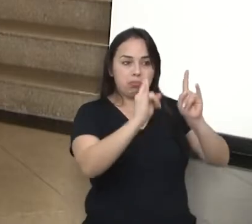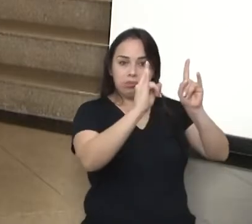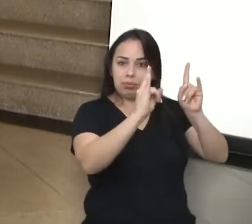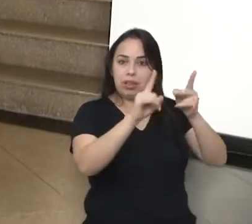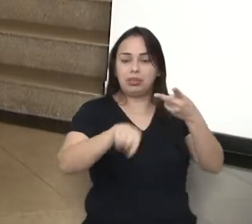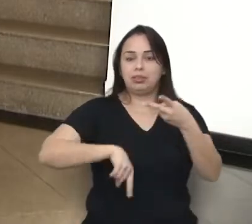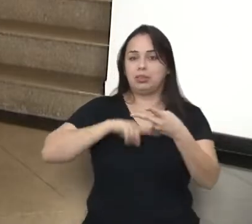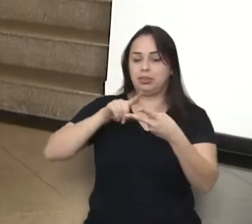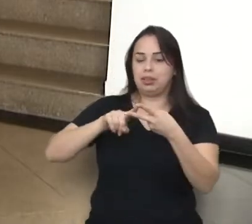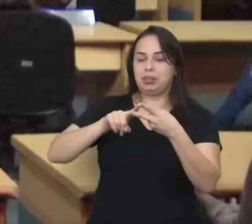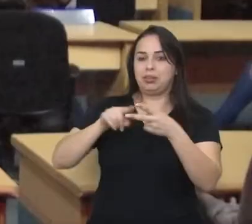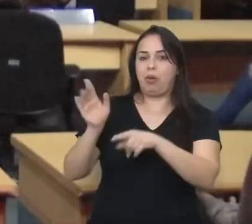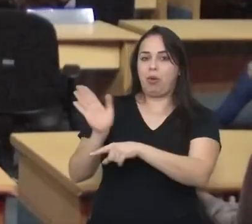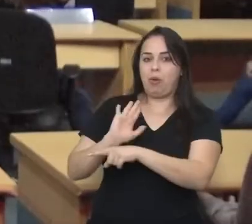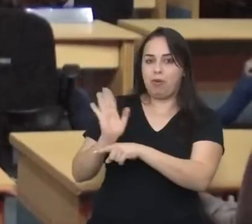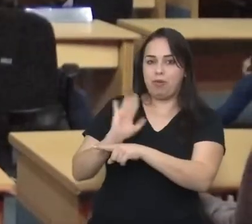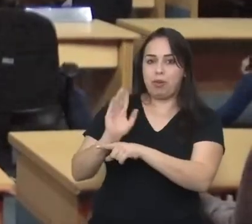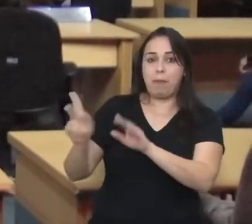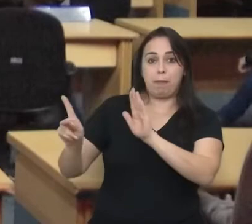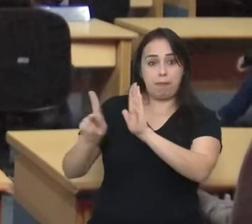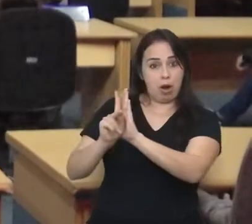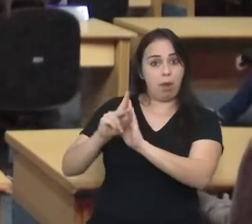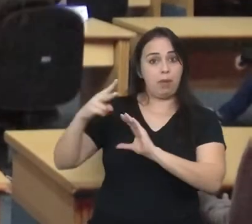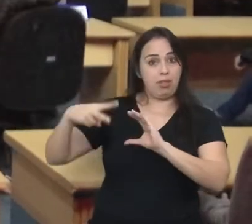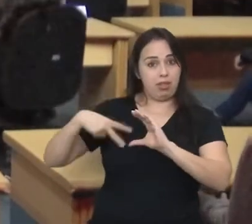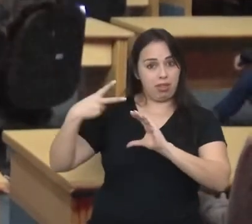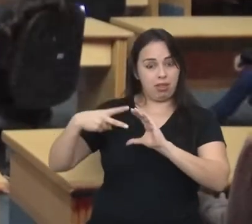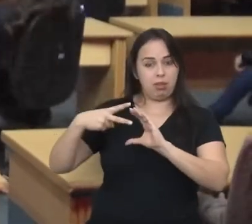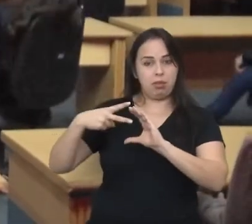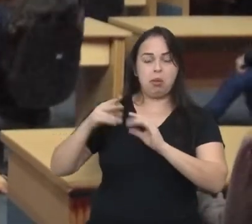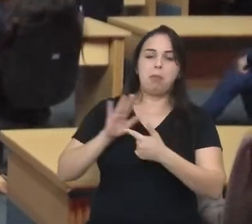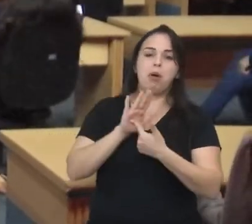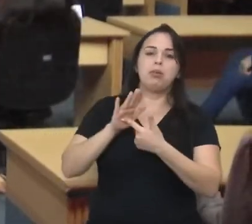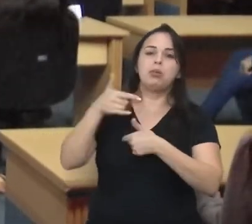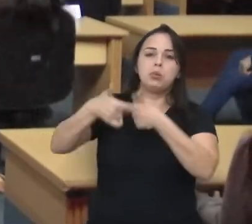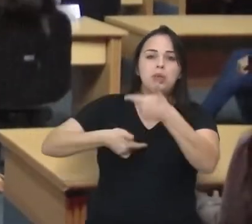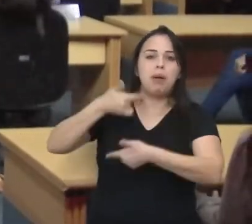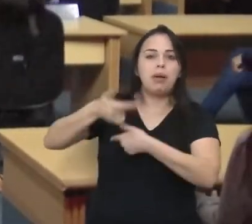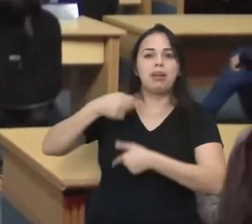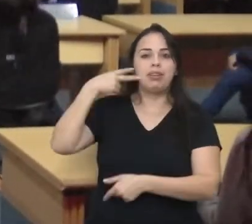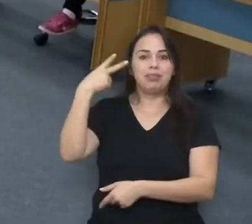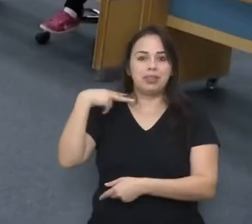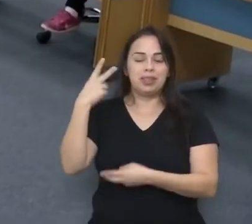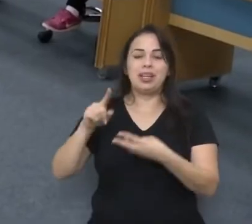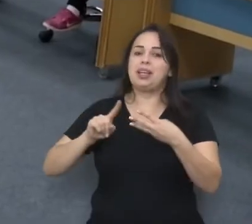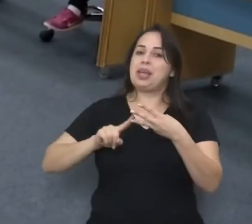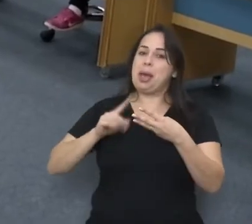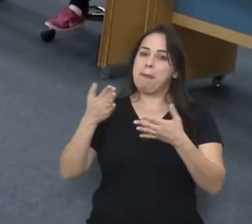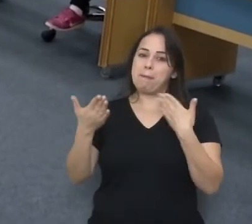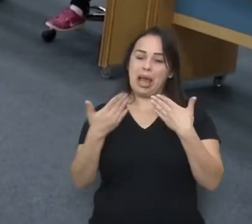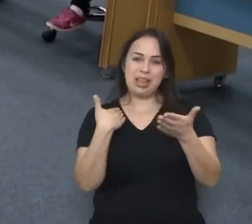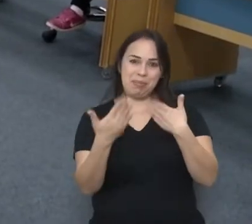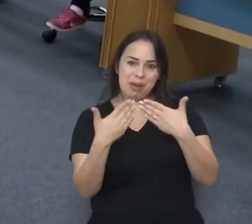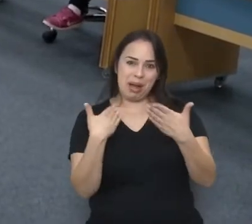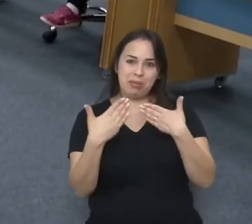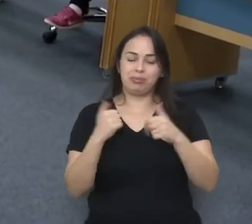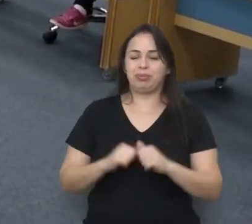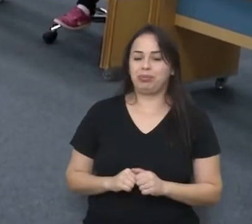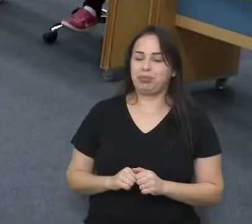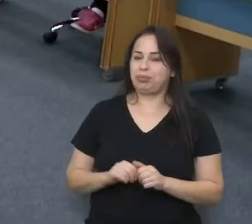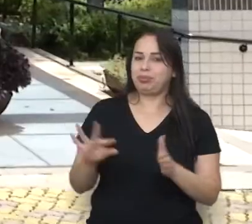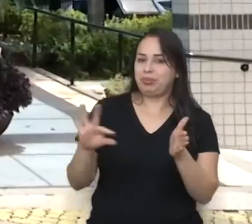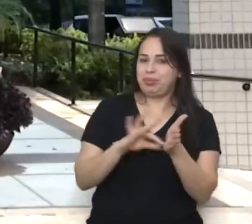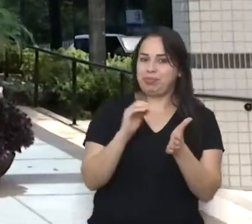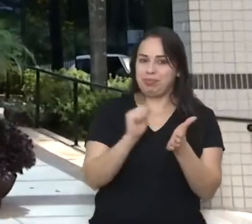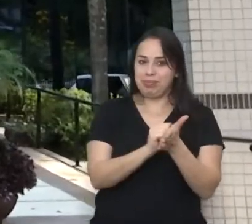pelo Memorial da Câmara, a exibição de um vídeo institucional sobre o trabalho dos vereadores e um bate-papo com os